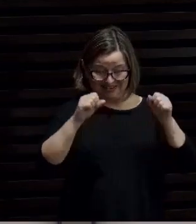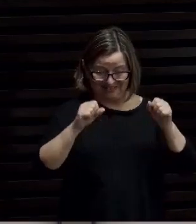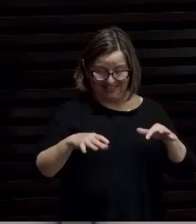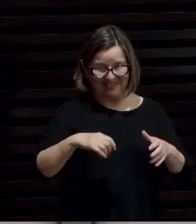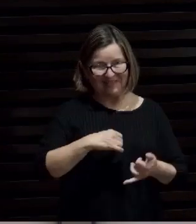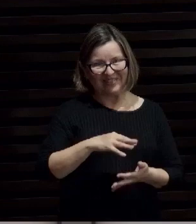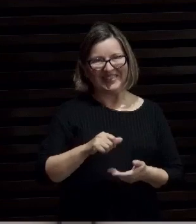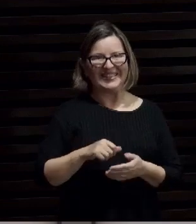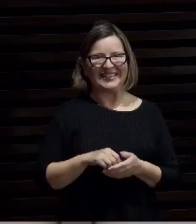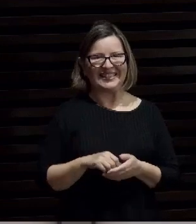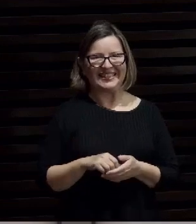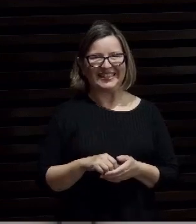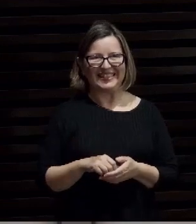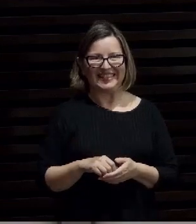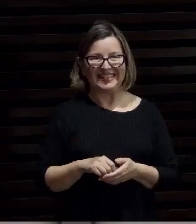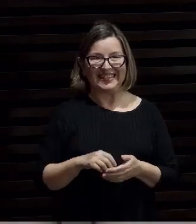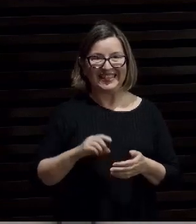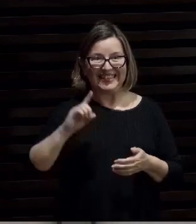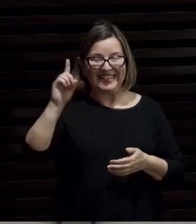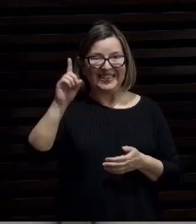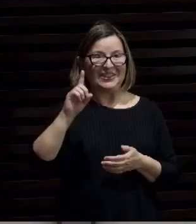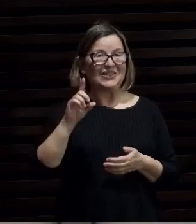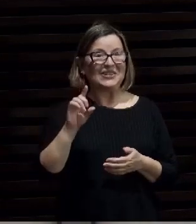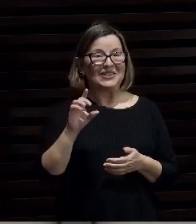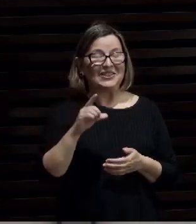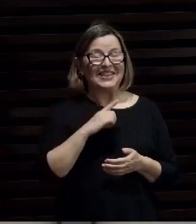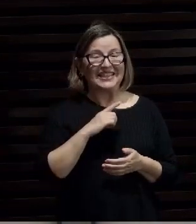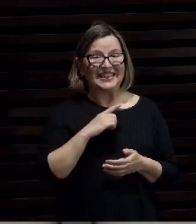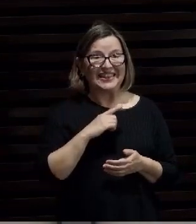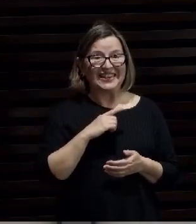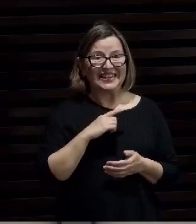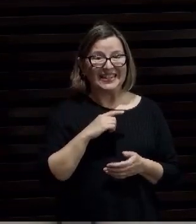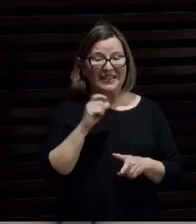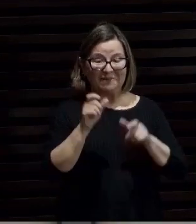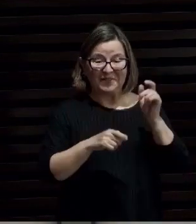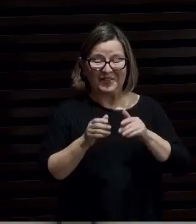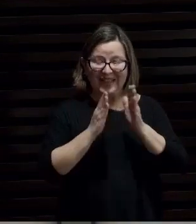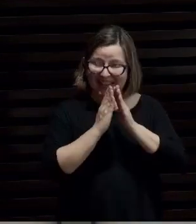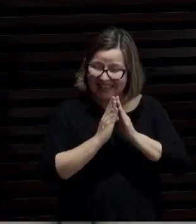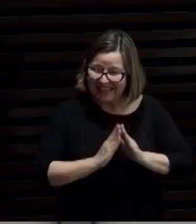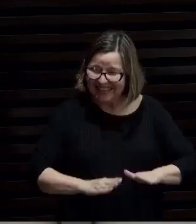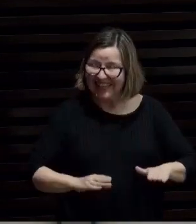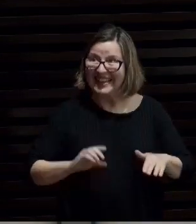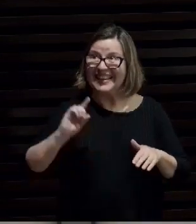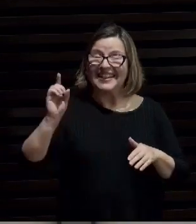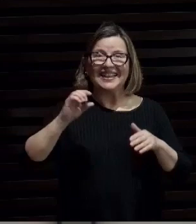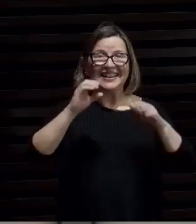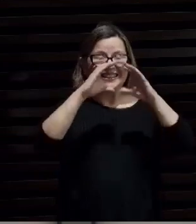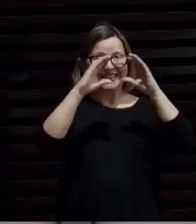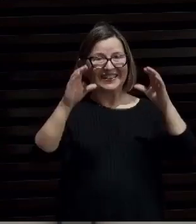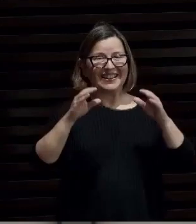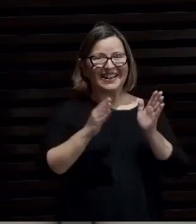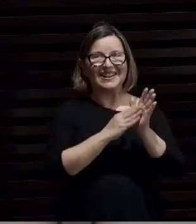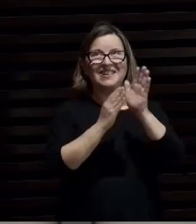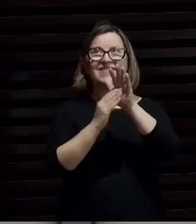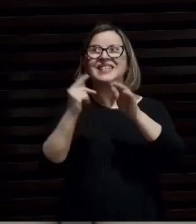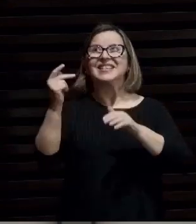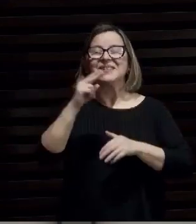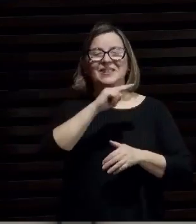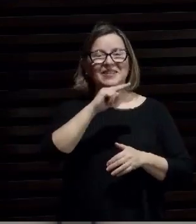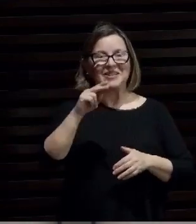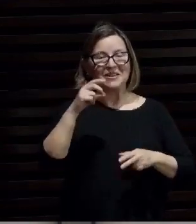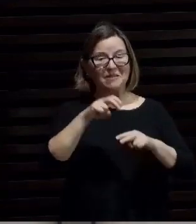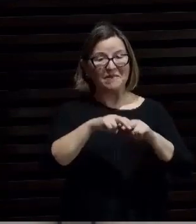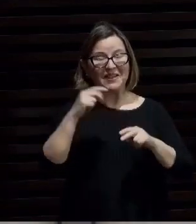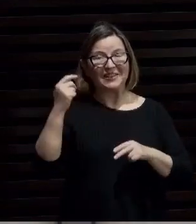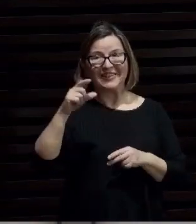ele vai ter só adoradores no céu. Louvado seja o teu nome, Senhor, pela tua eleição. Então são